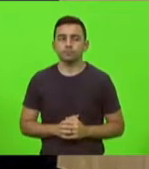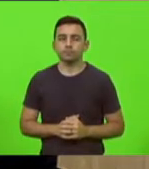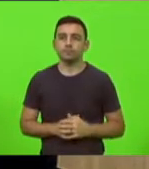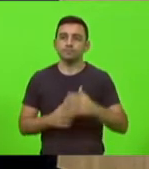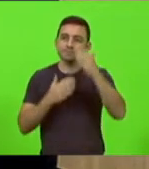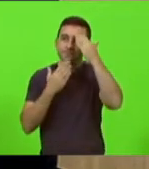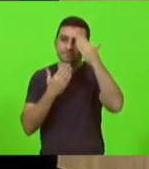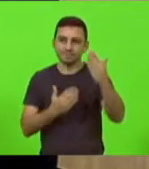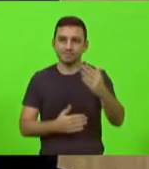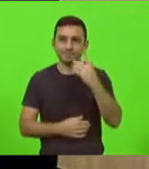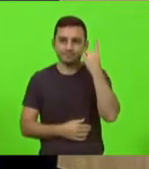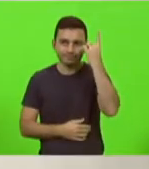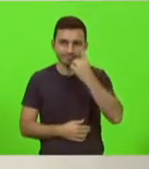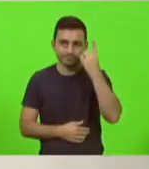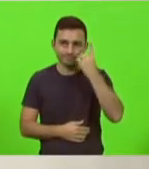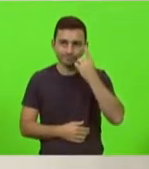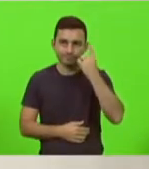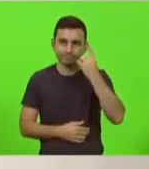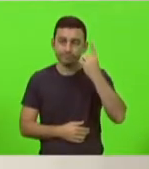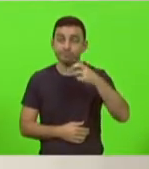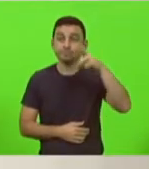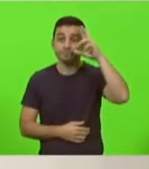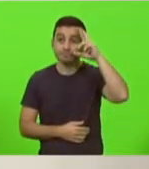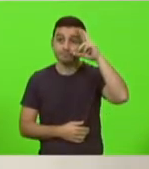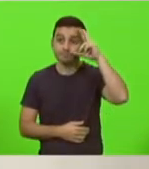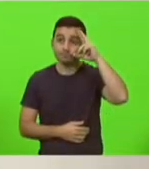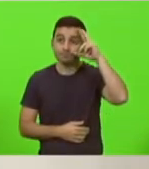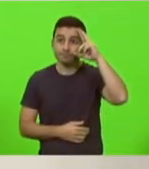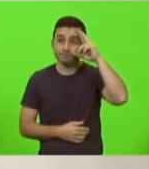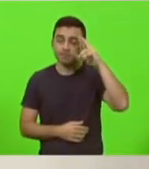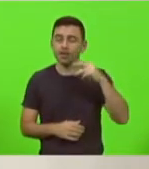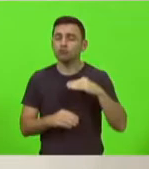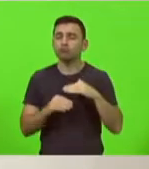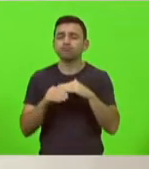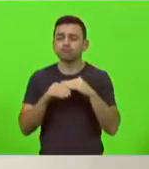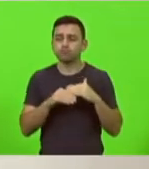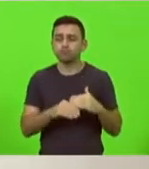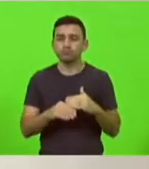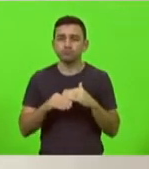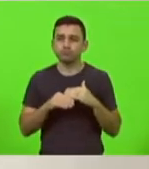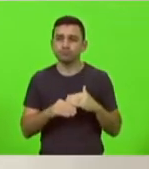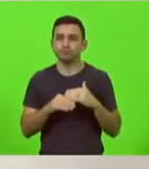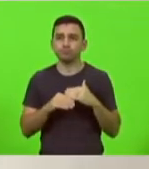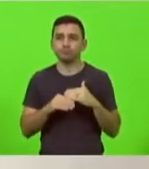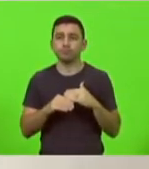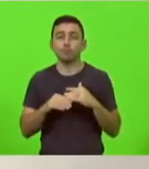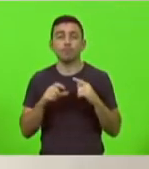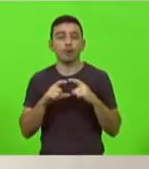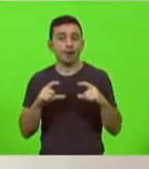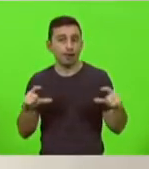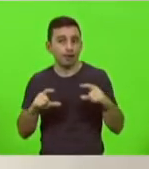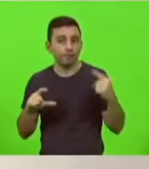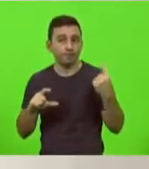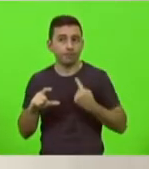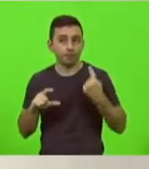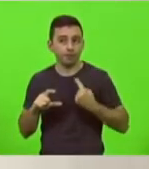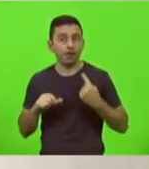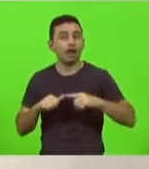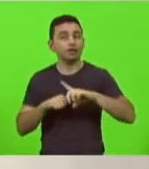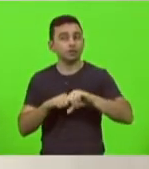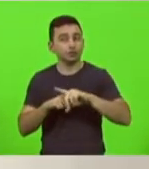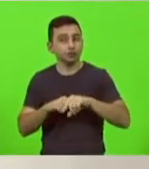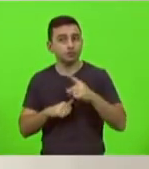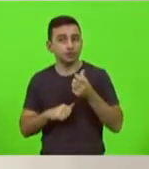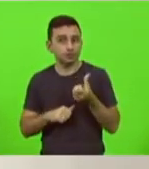Obrigado, deputado Ricardo Alba. Em consonância com o parágrafo 1º do artigo 106